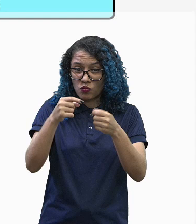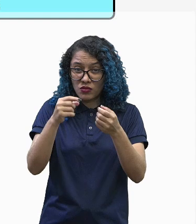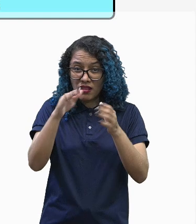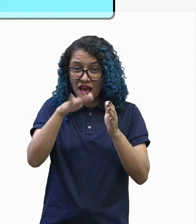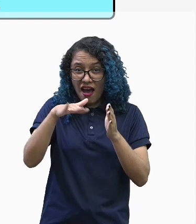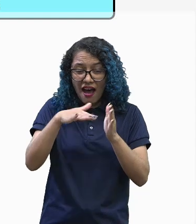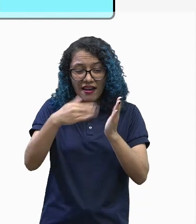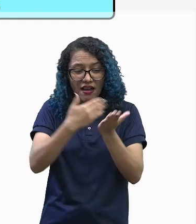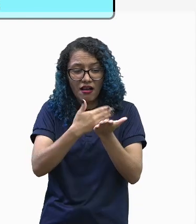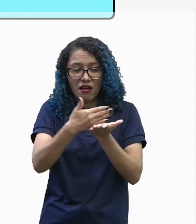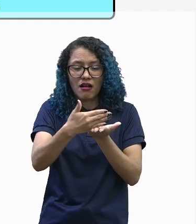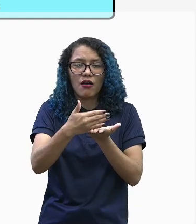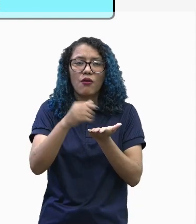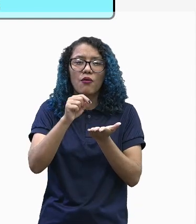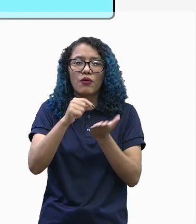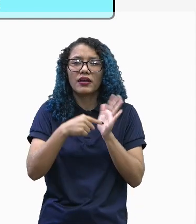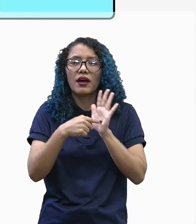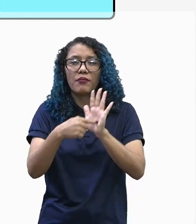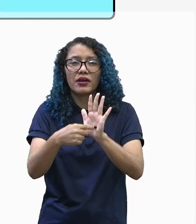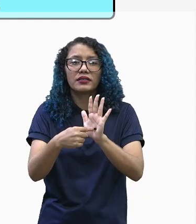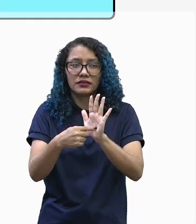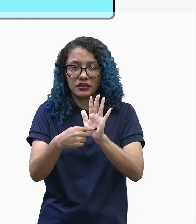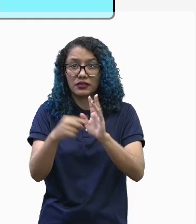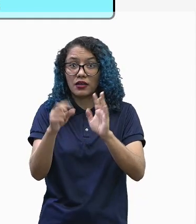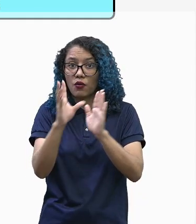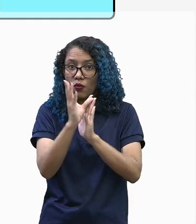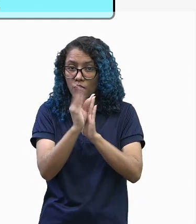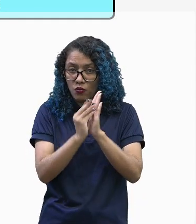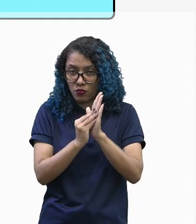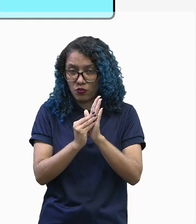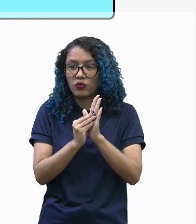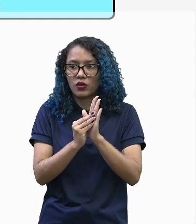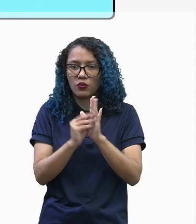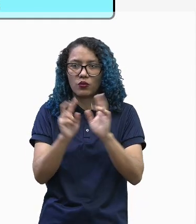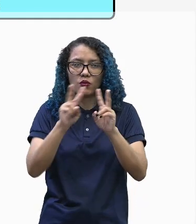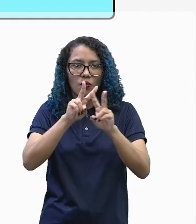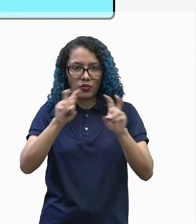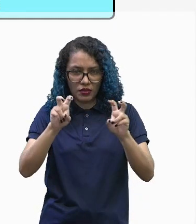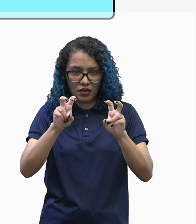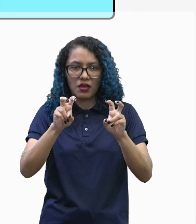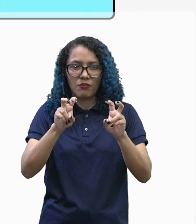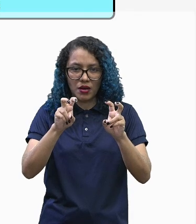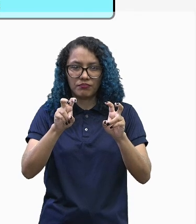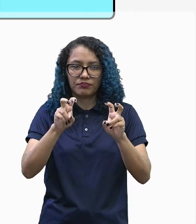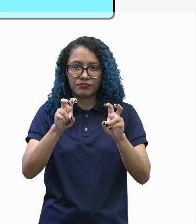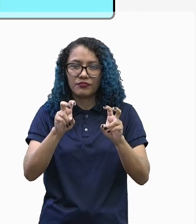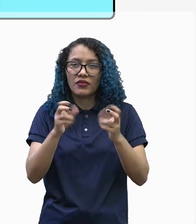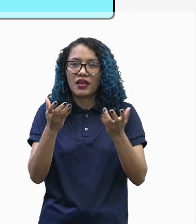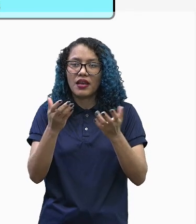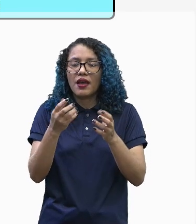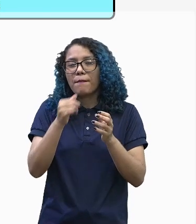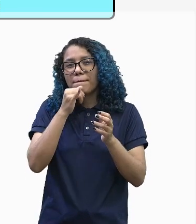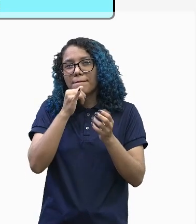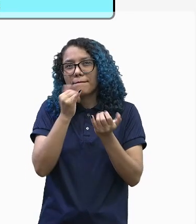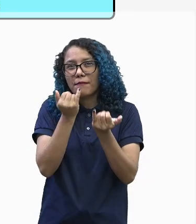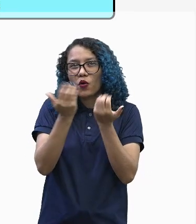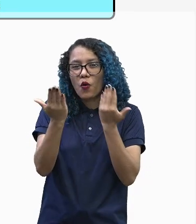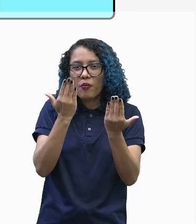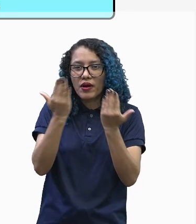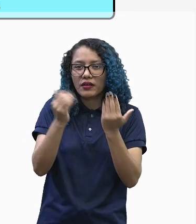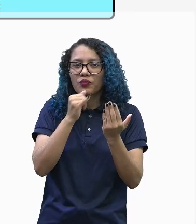introdução que apresentamos o assunto. É como abrir a porta para